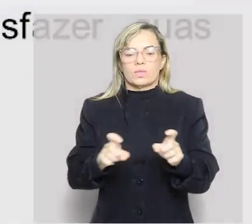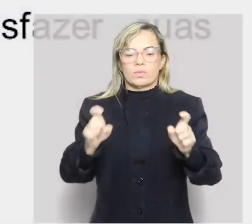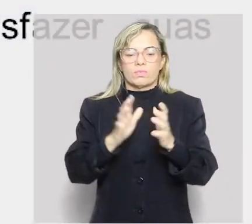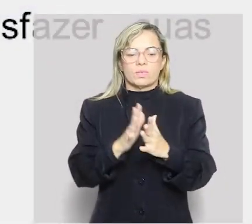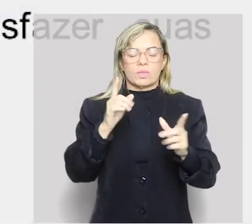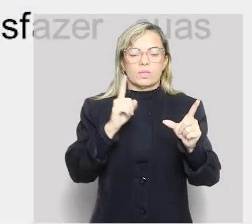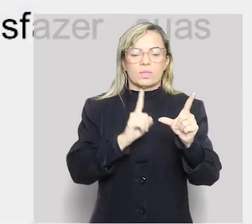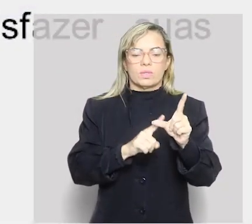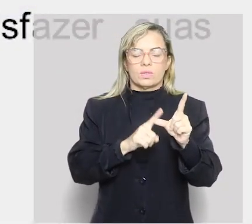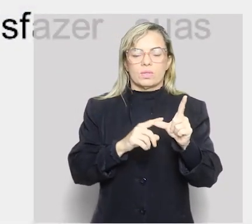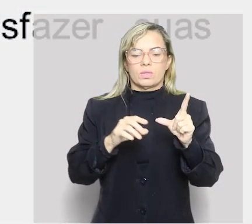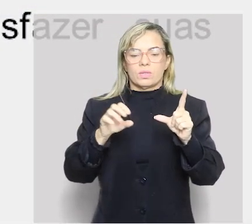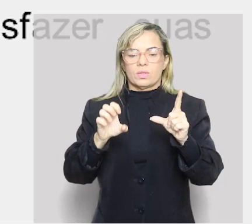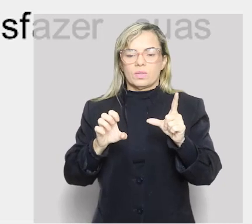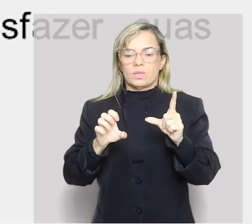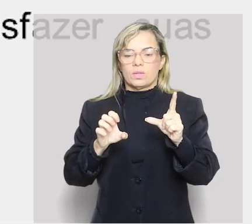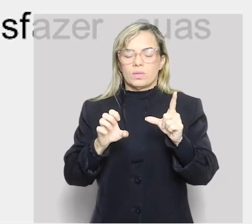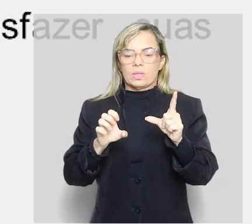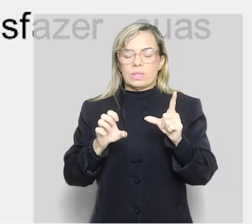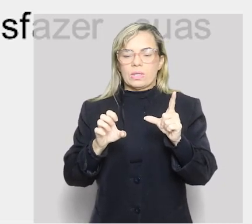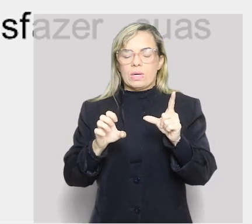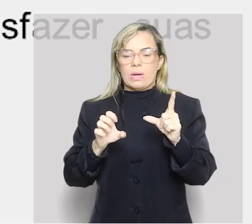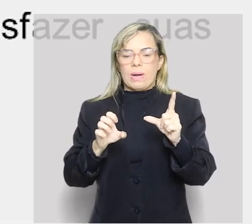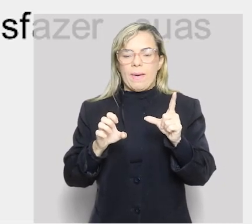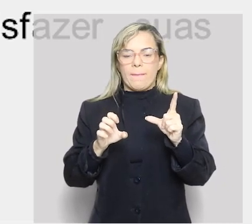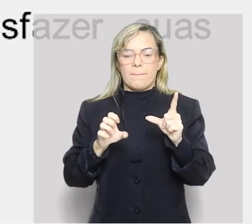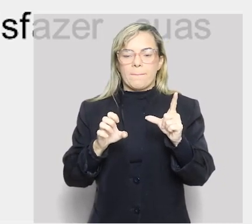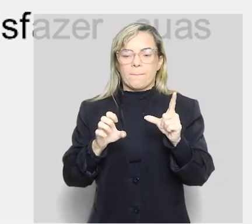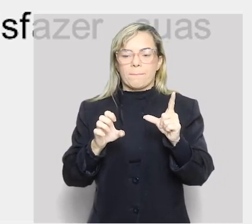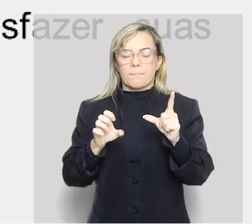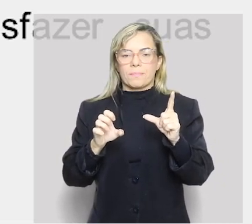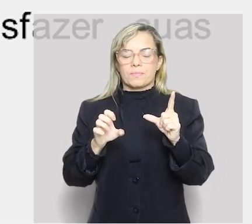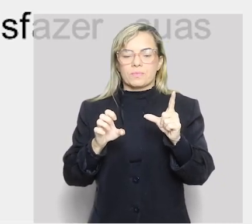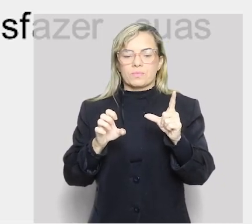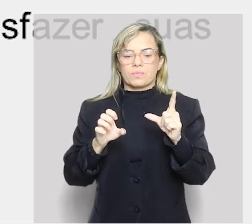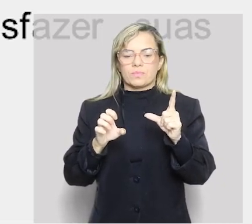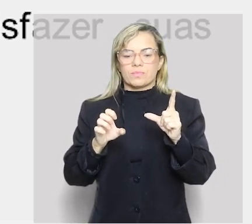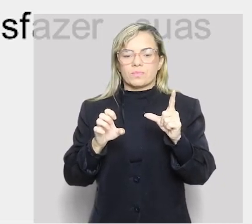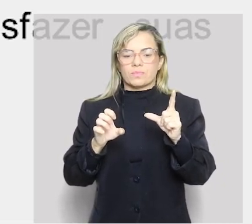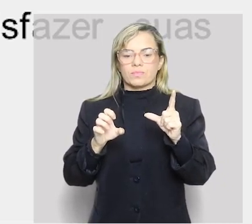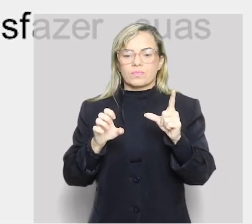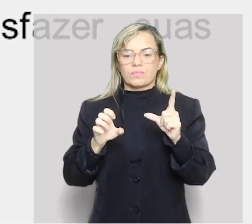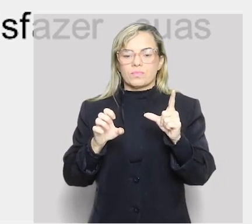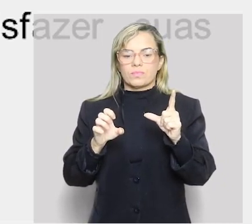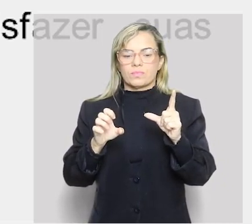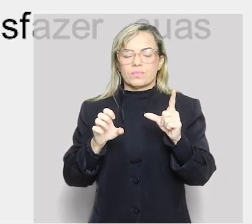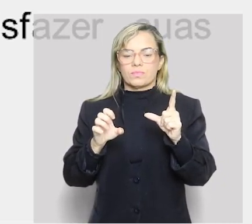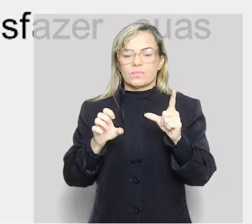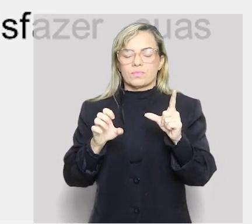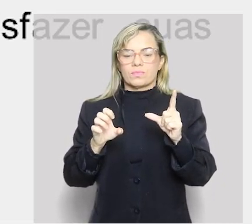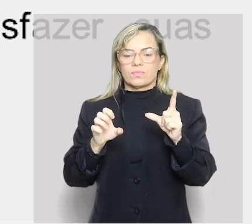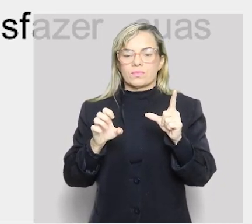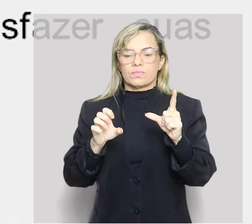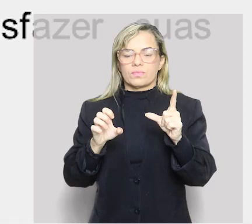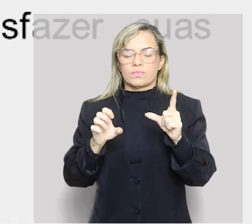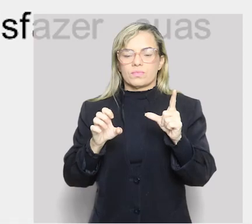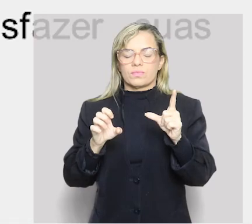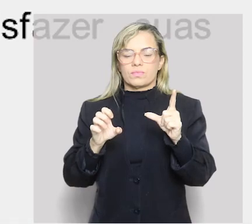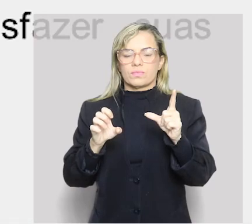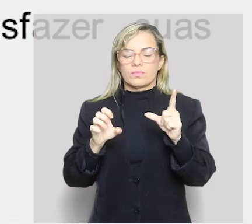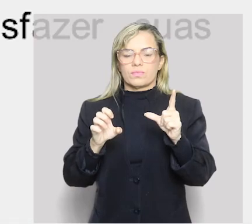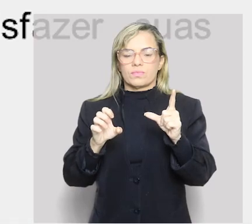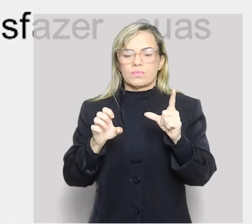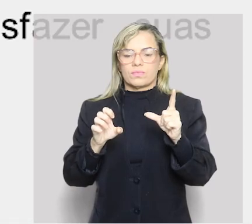os consumidores preocupam-se em satisfazer suas necessidades sem refletir sobre os efeitos do